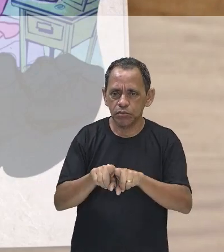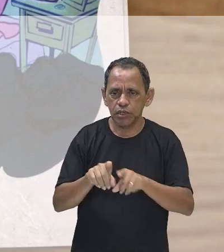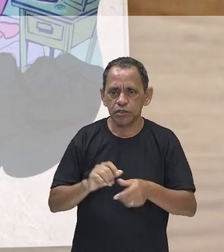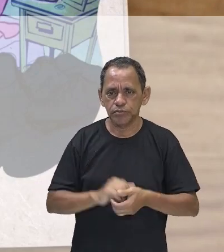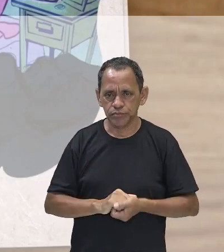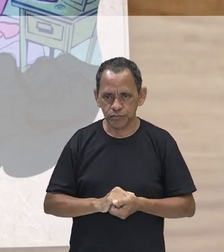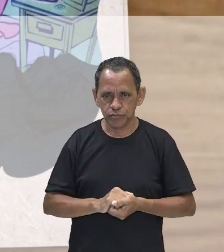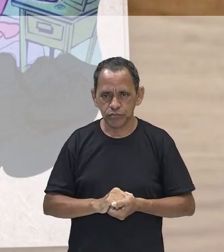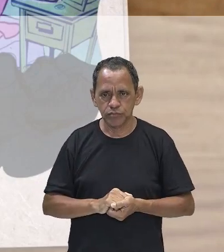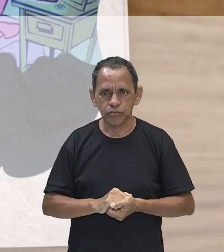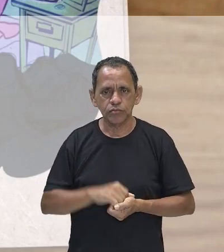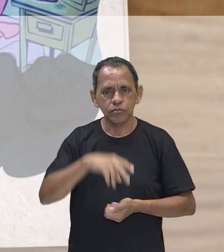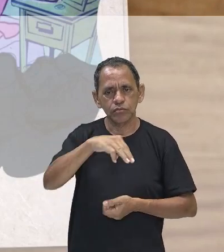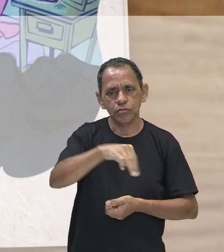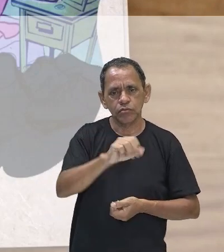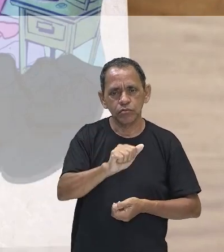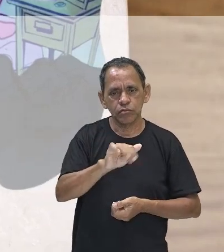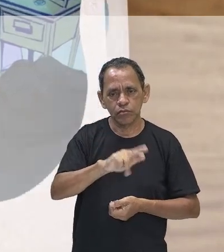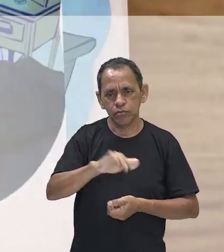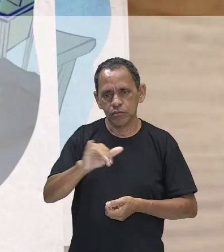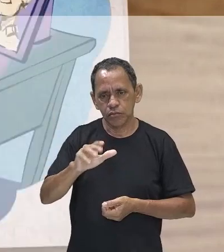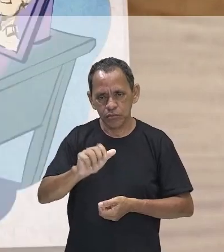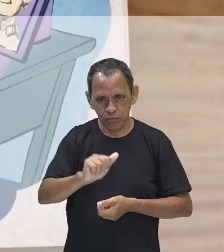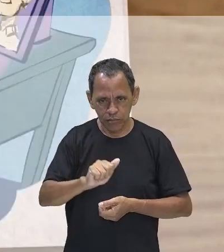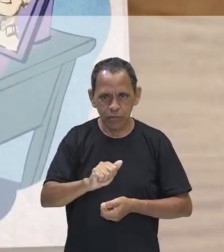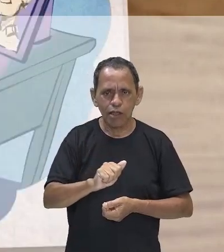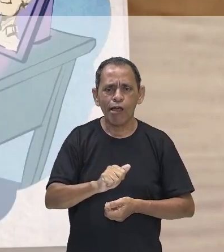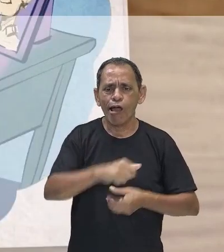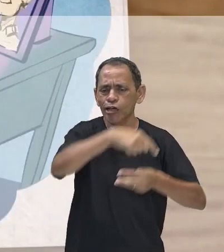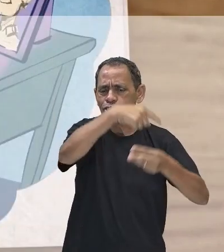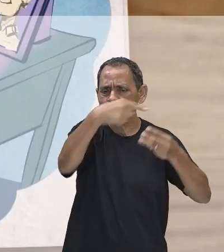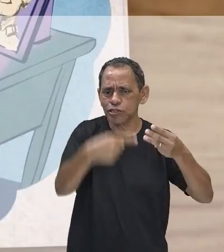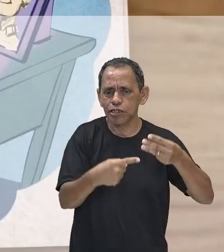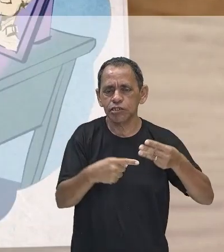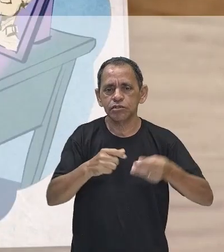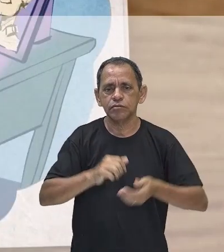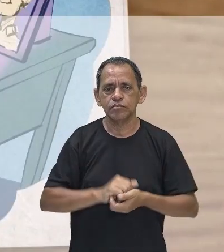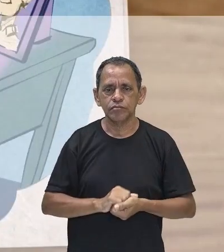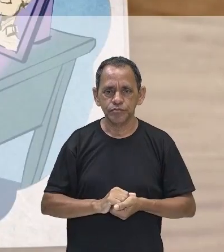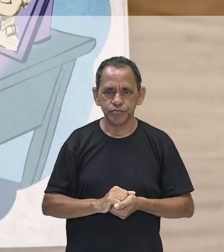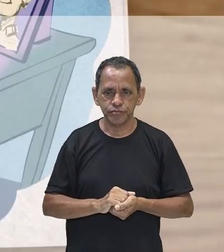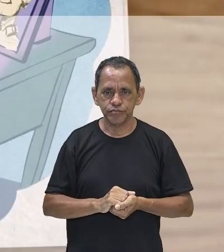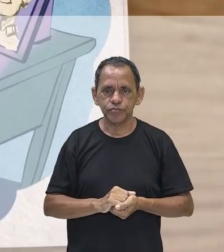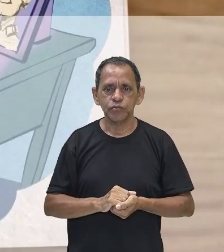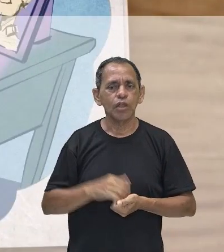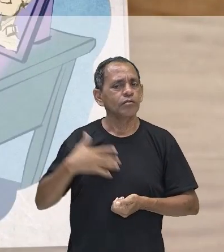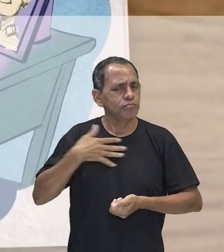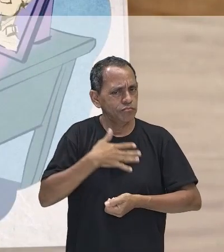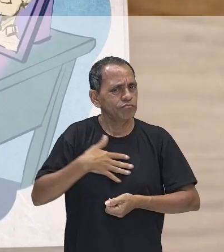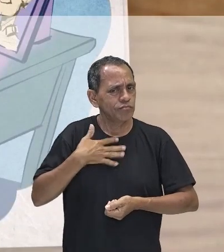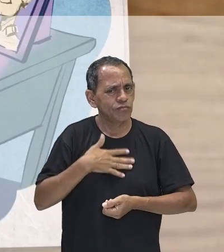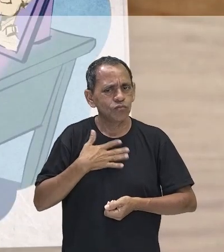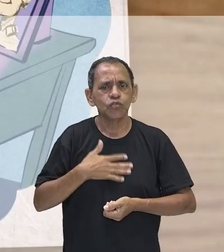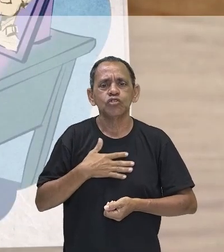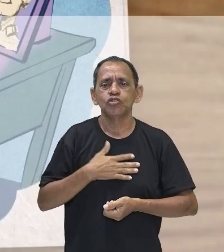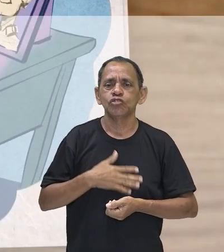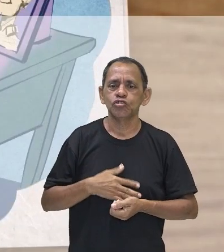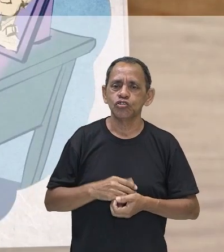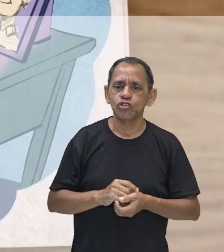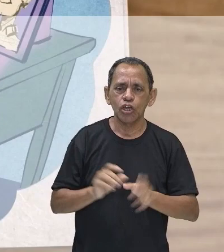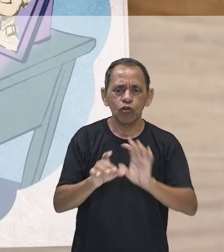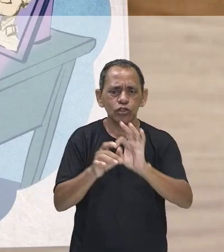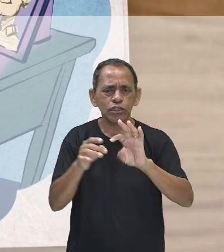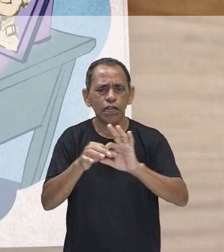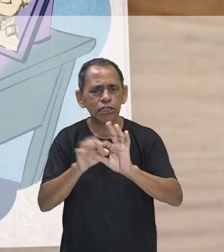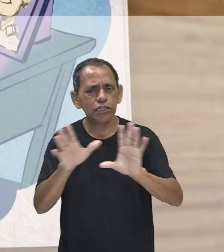Maria da Graça e Maria José. Um de seus maiores prazeres nas horas vagas é ouvir seu rádio-relógio emprestado